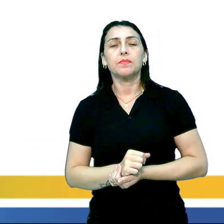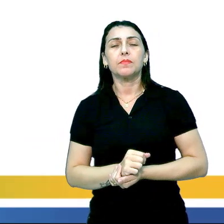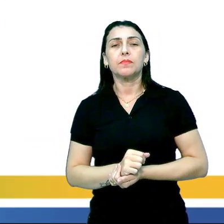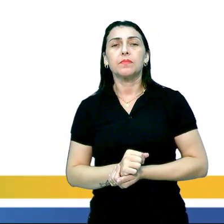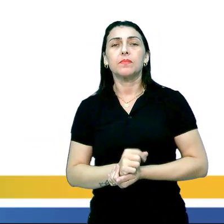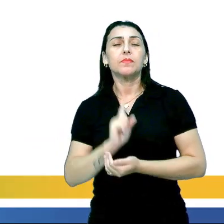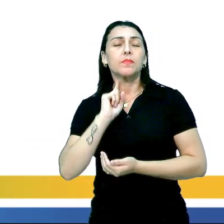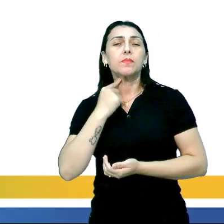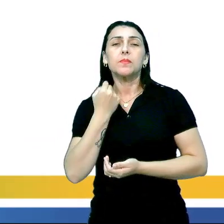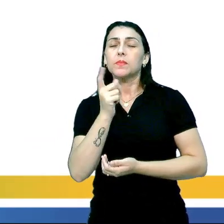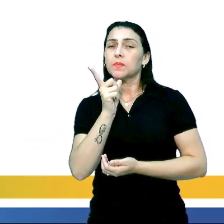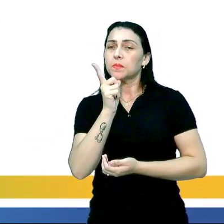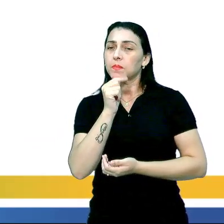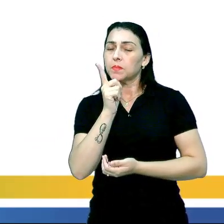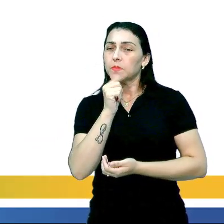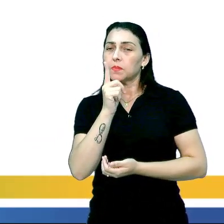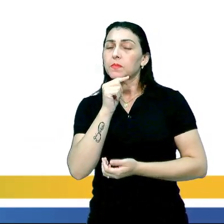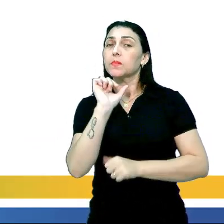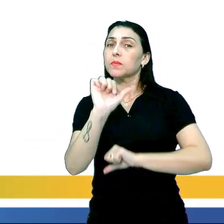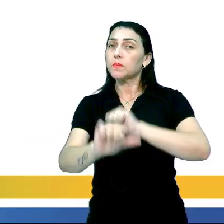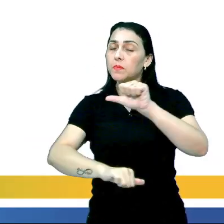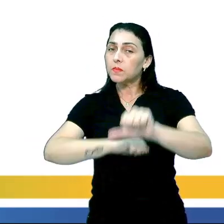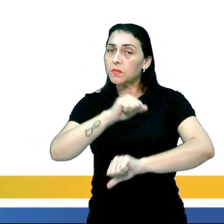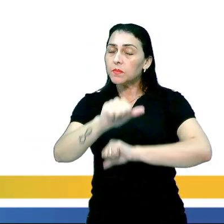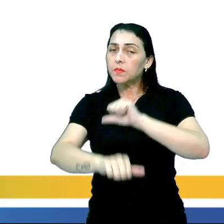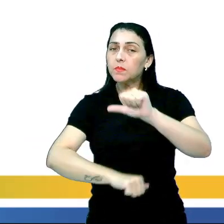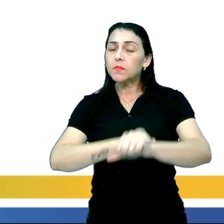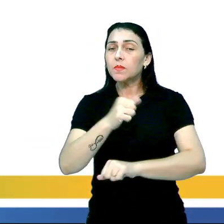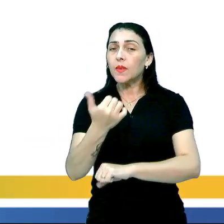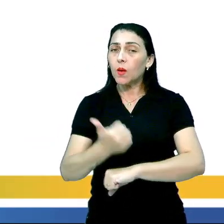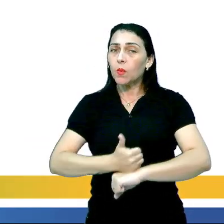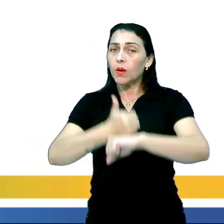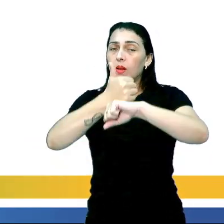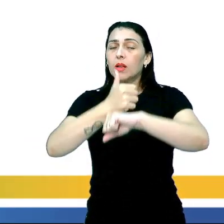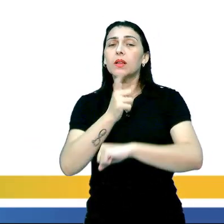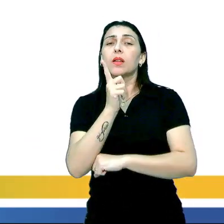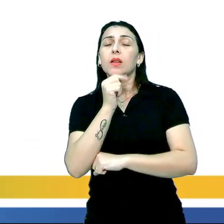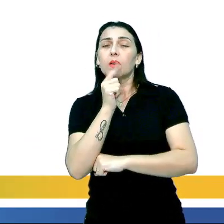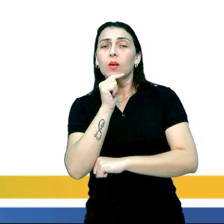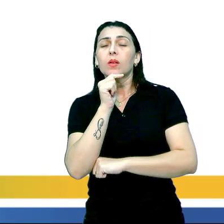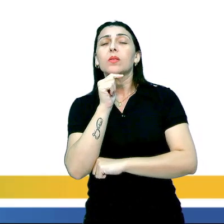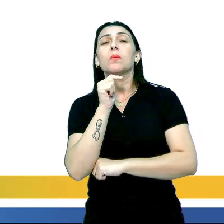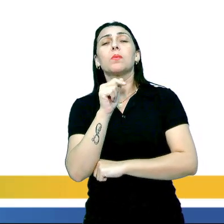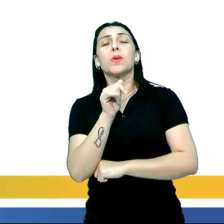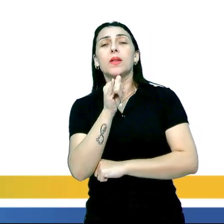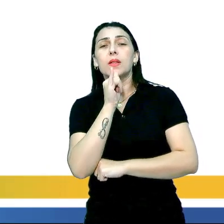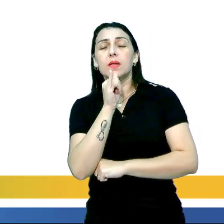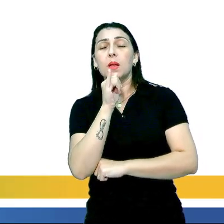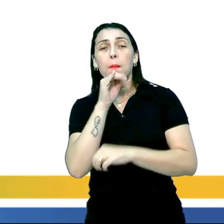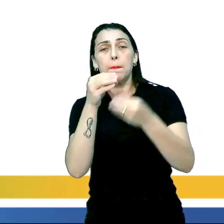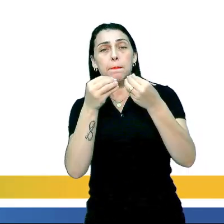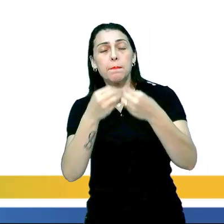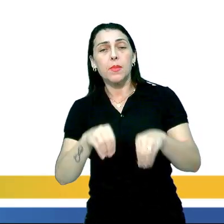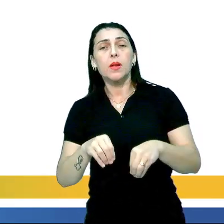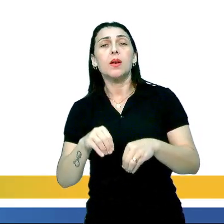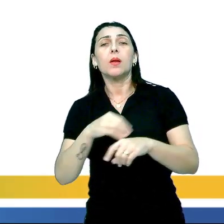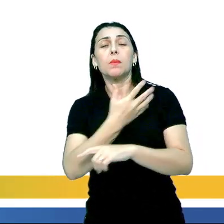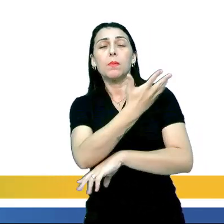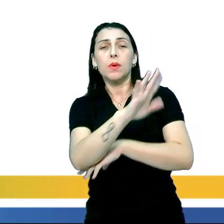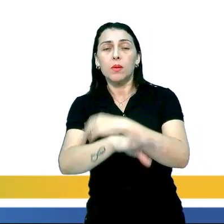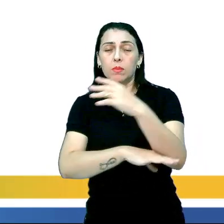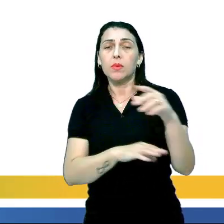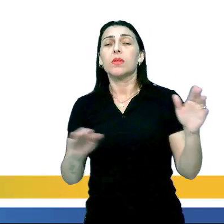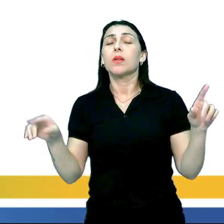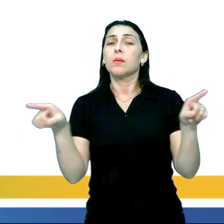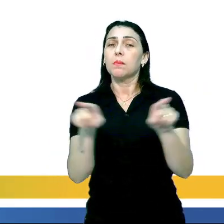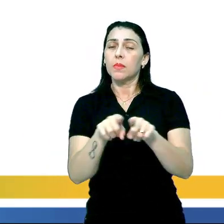Porque a poluição da água ela causa uma alteração na qualidade da água, tornando-a, por exemplo, prejudicial para o meio ambiente e